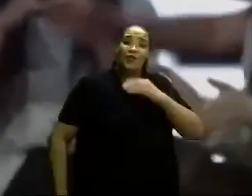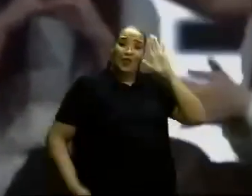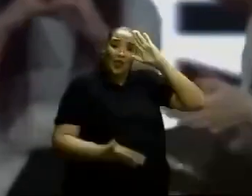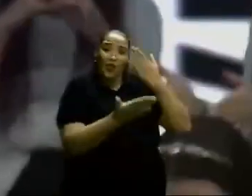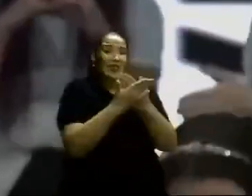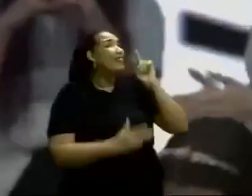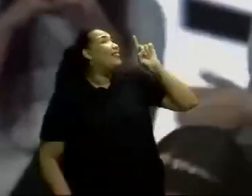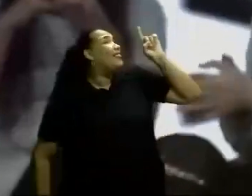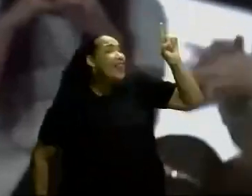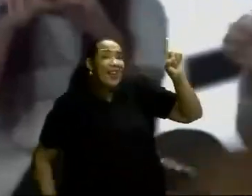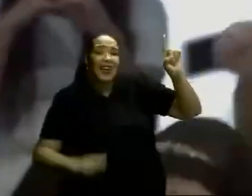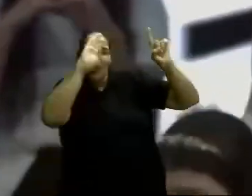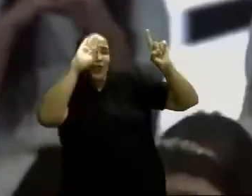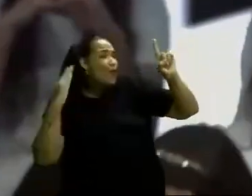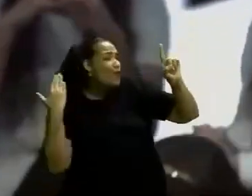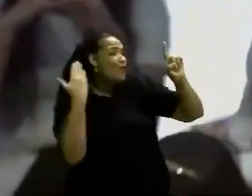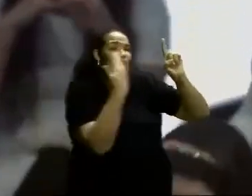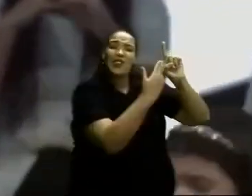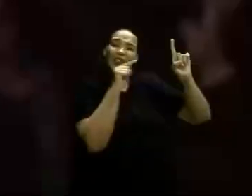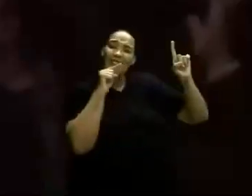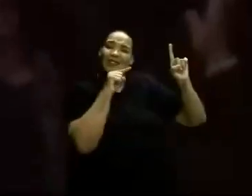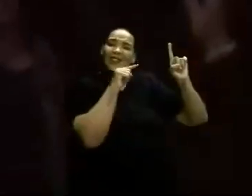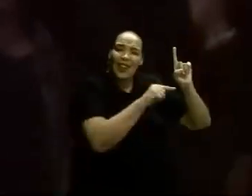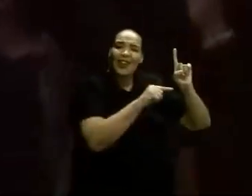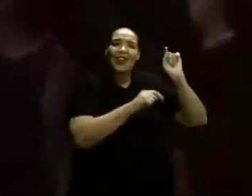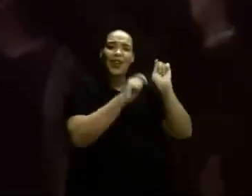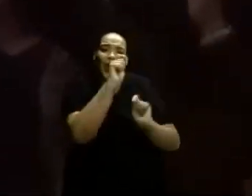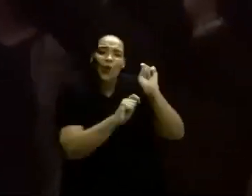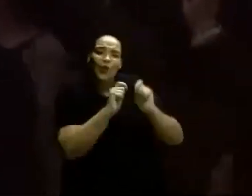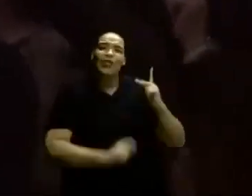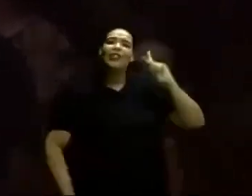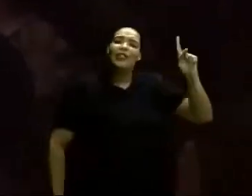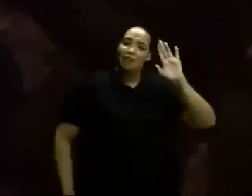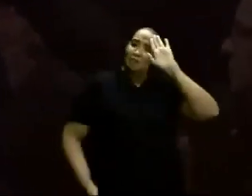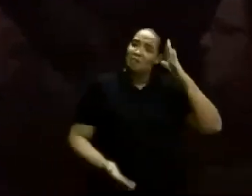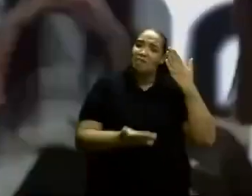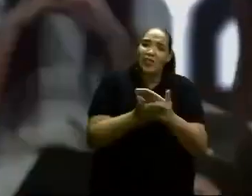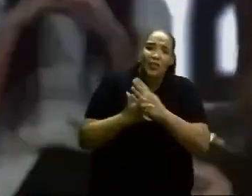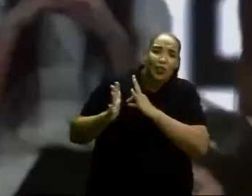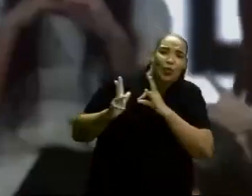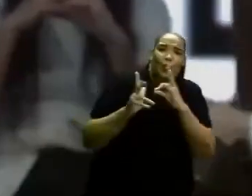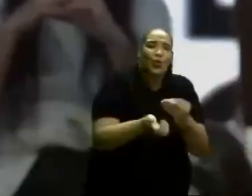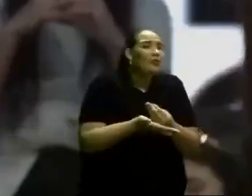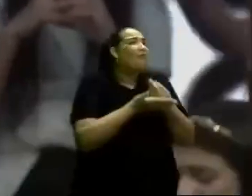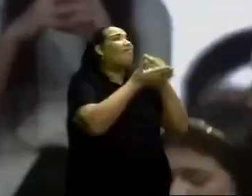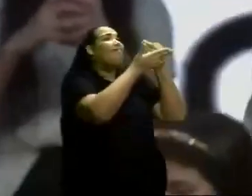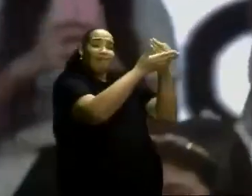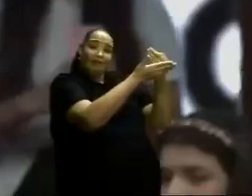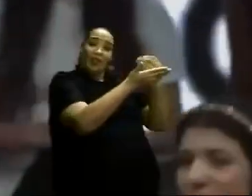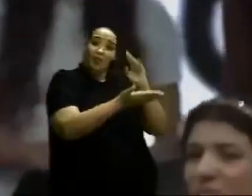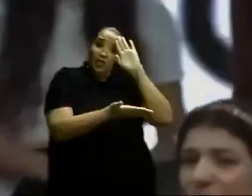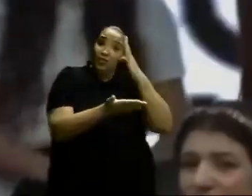nele. Não confia no seu governo, no seu controle. Confia nele, você vai entregar tudo. Se